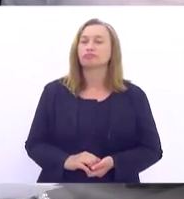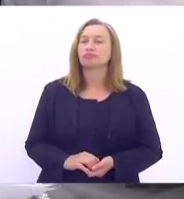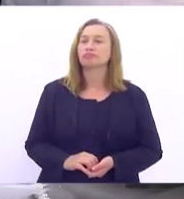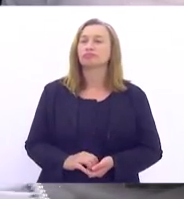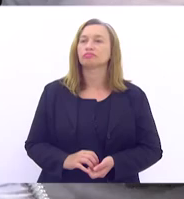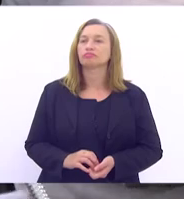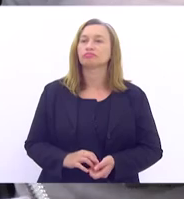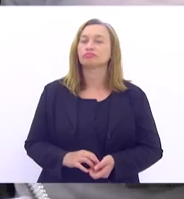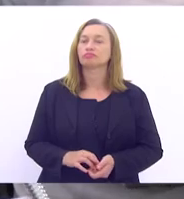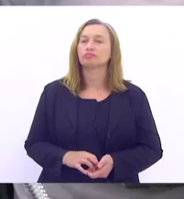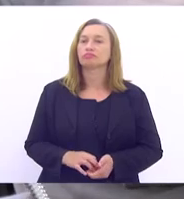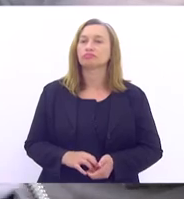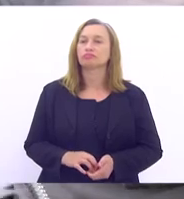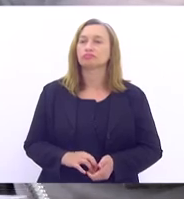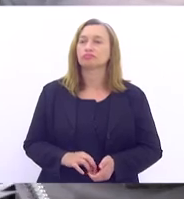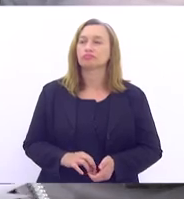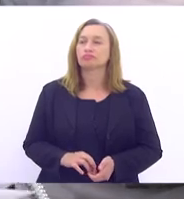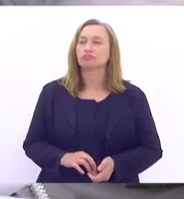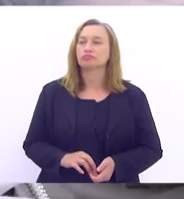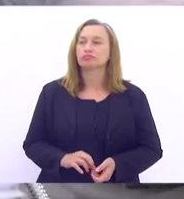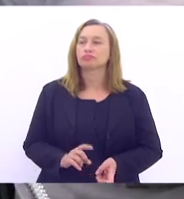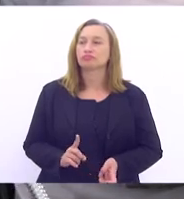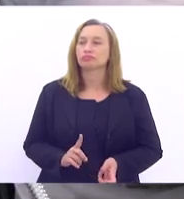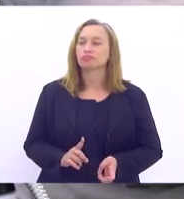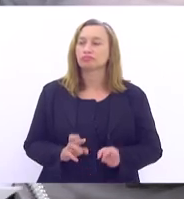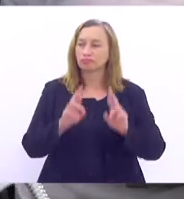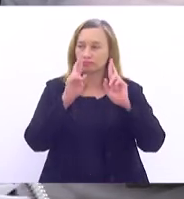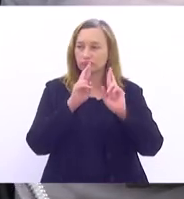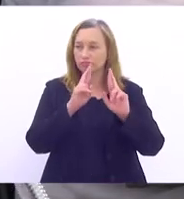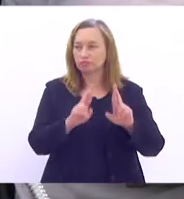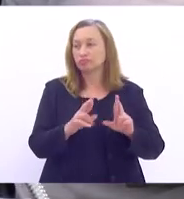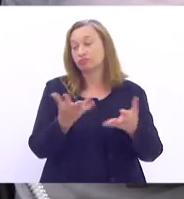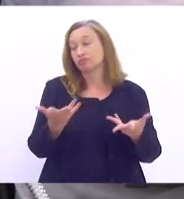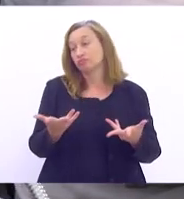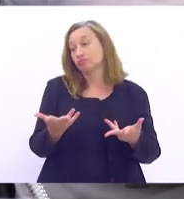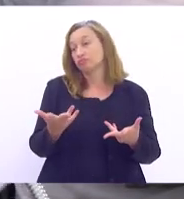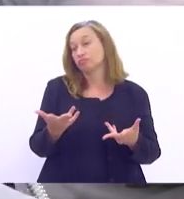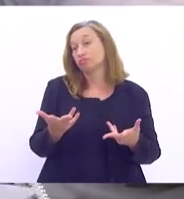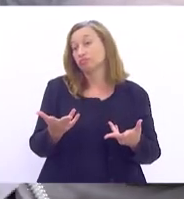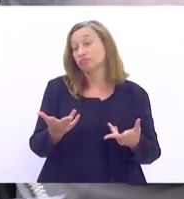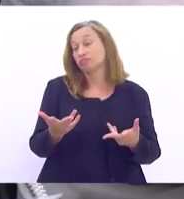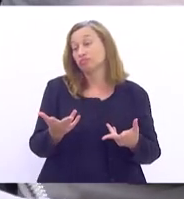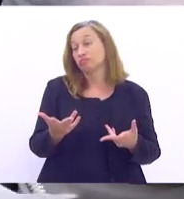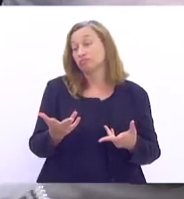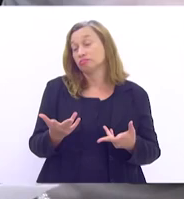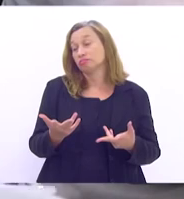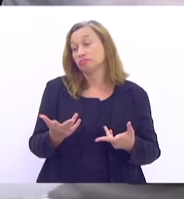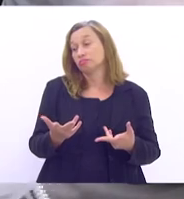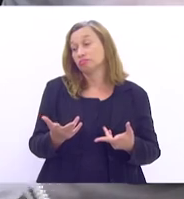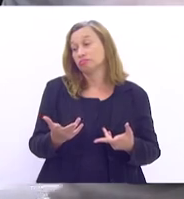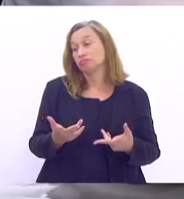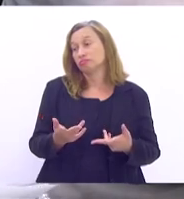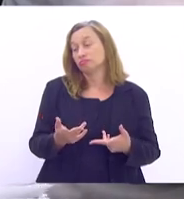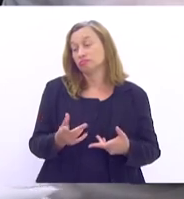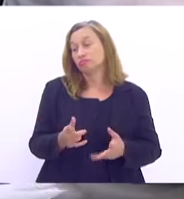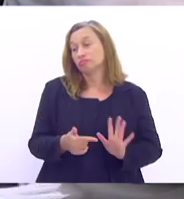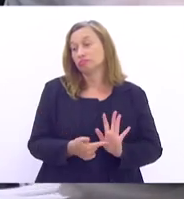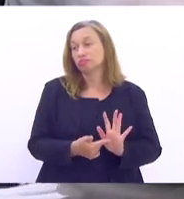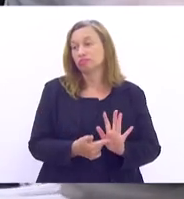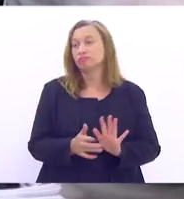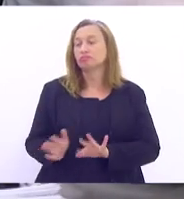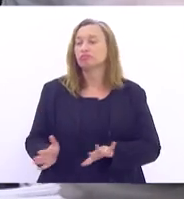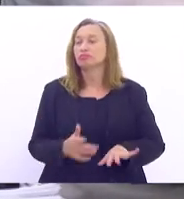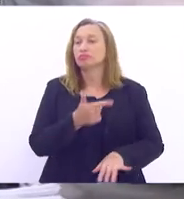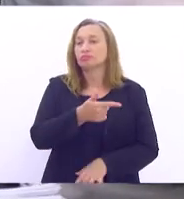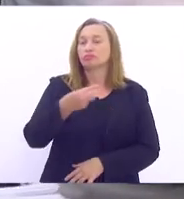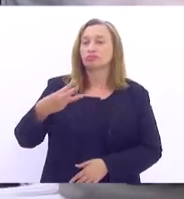aspecto que nós não respeitamos, em tese, o que está disposto na súmula. 23 da